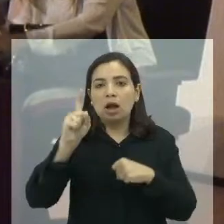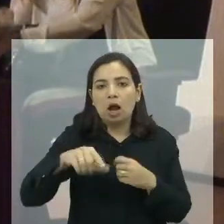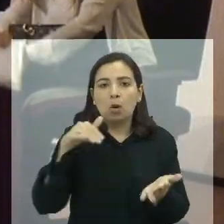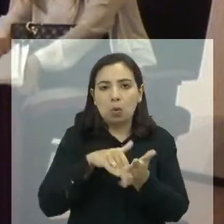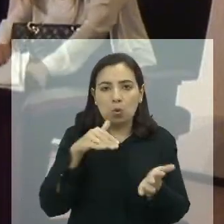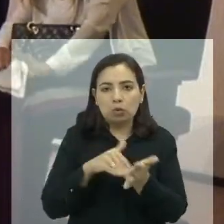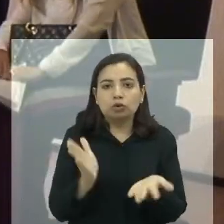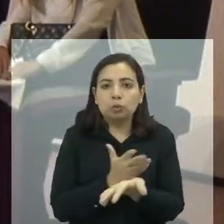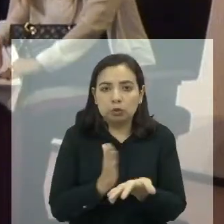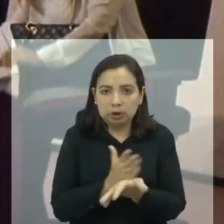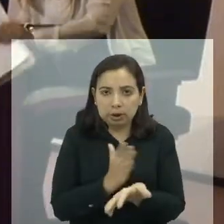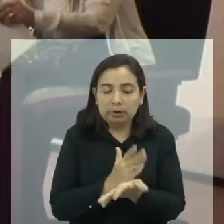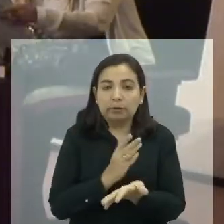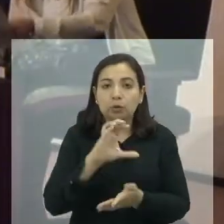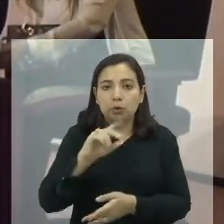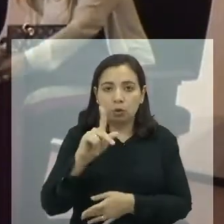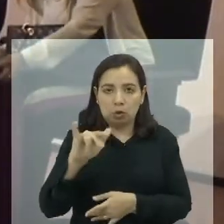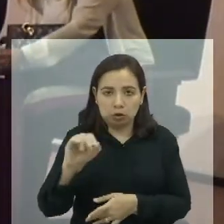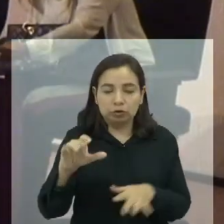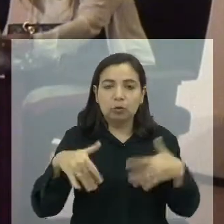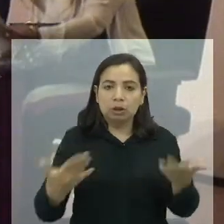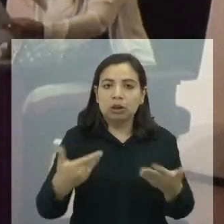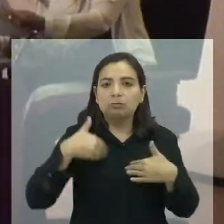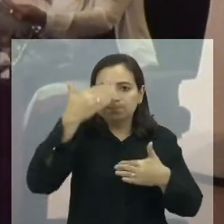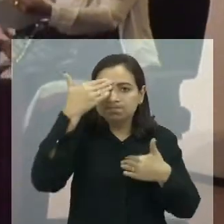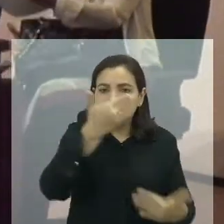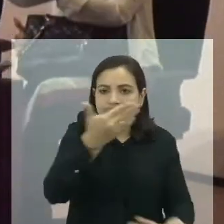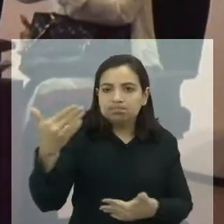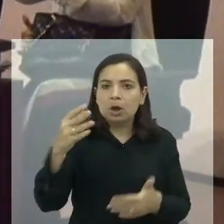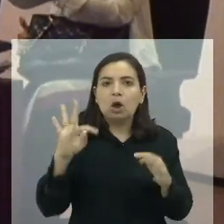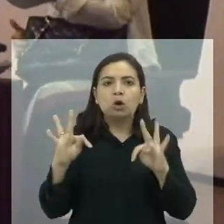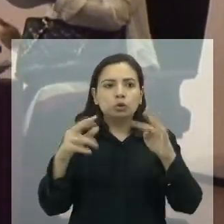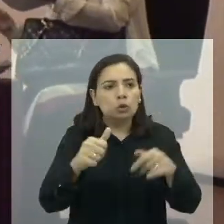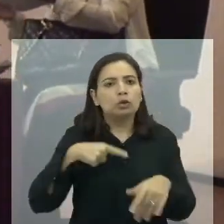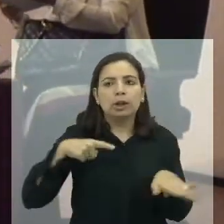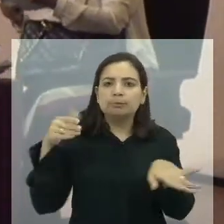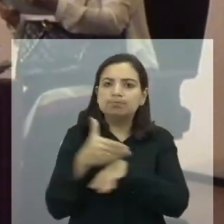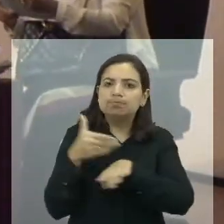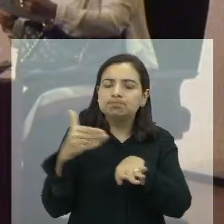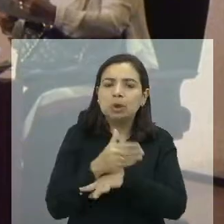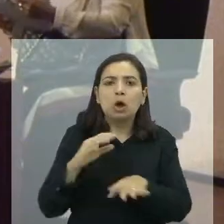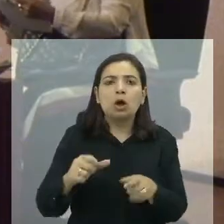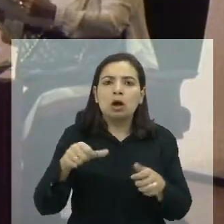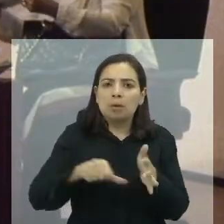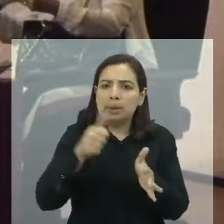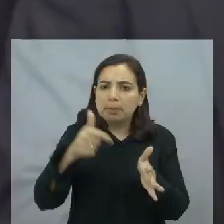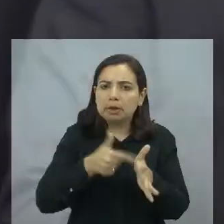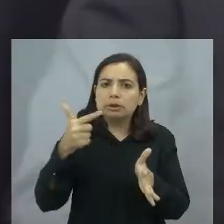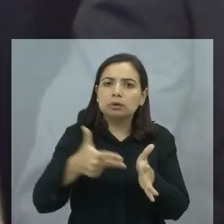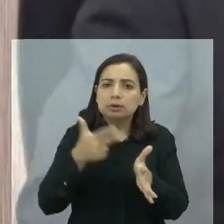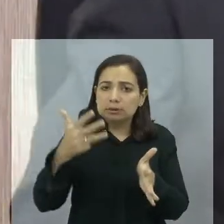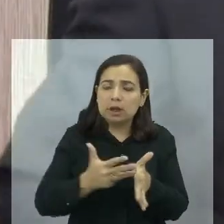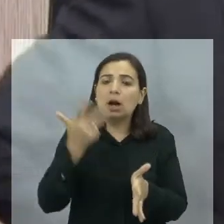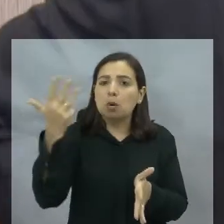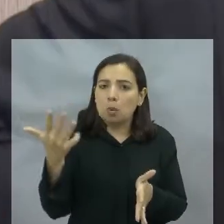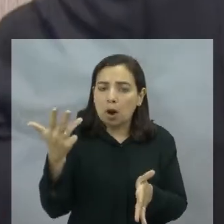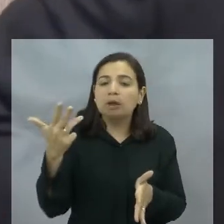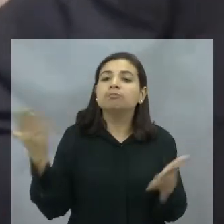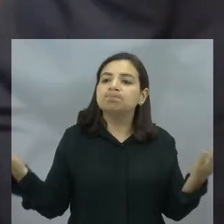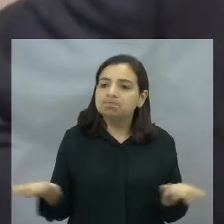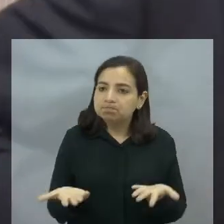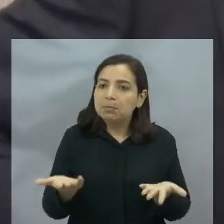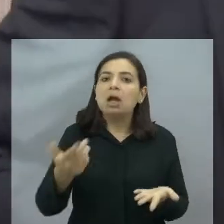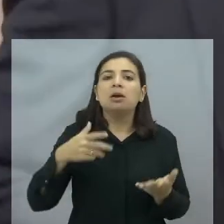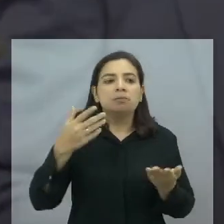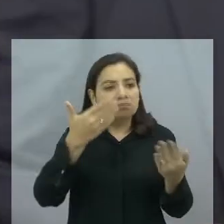sincero agradecimento a todos os que participaram das audiências públicas presencialmente. É importante a